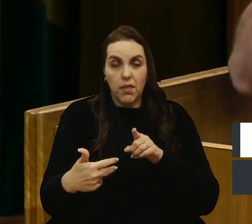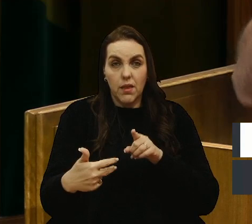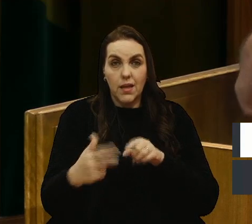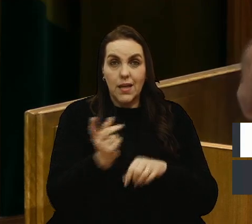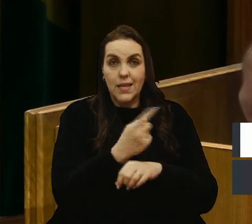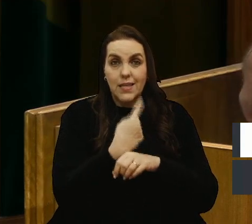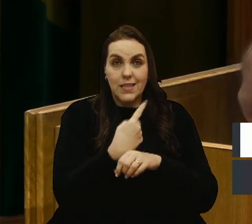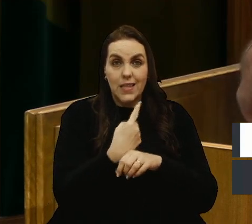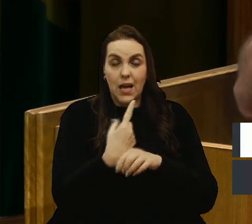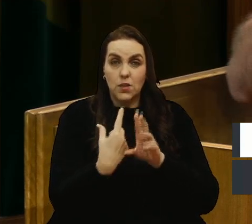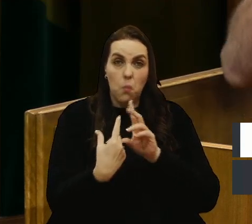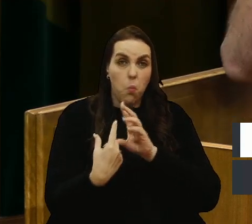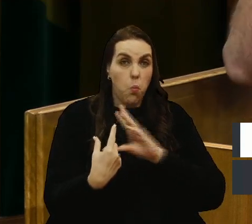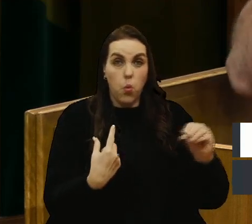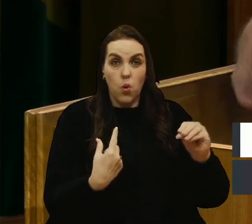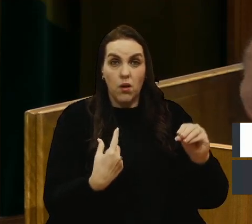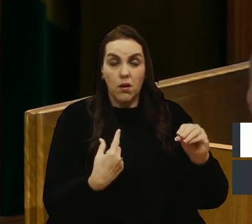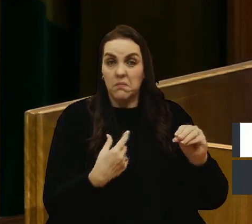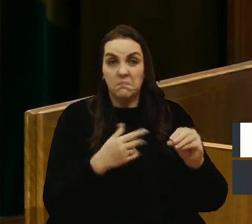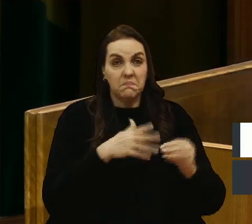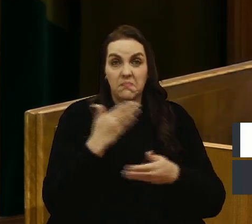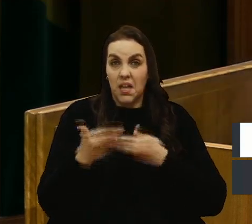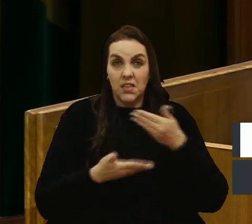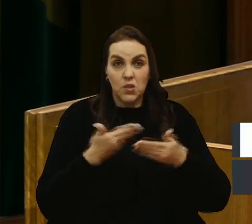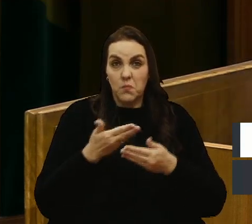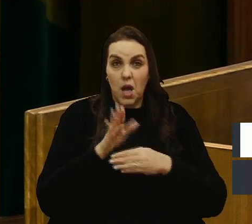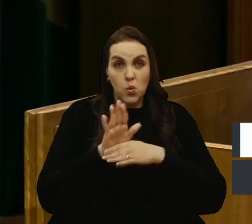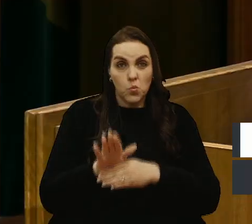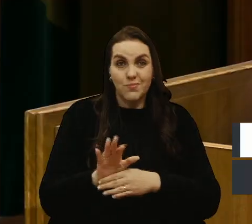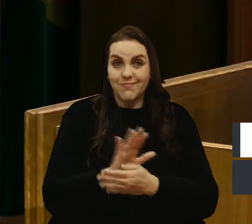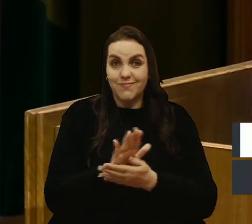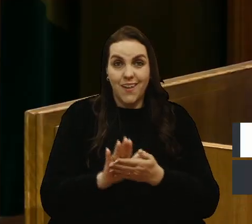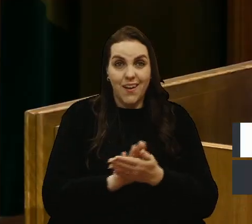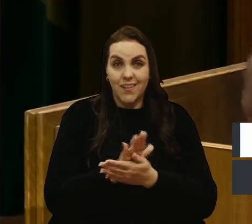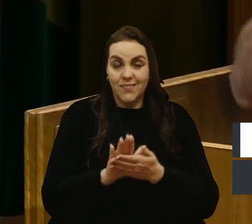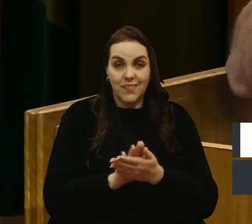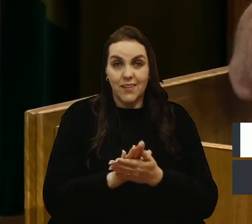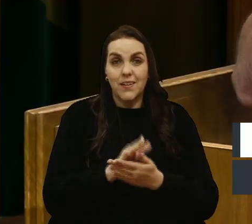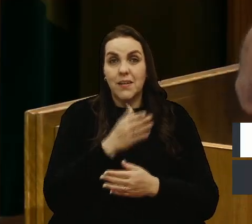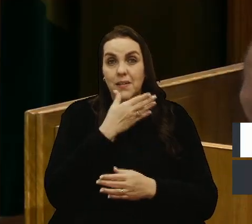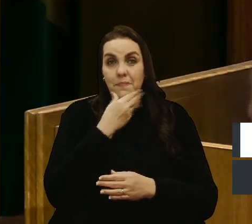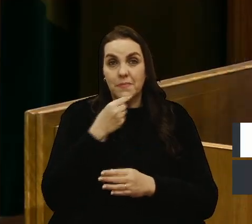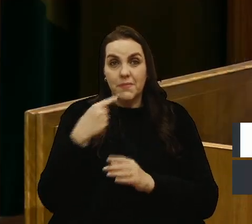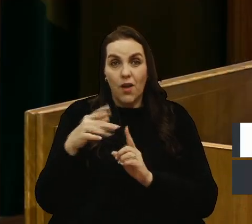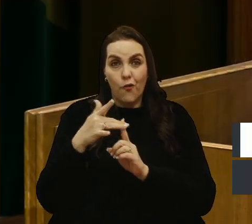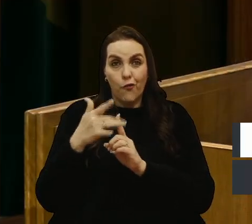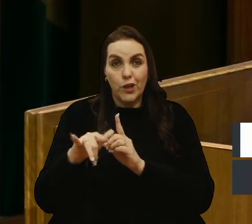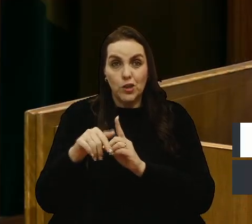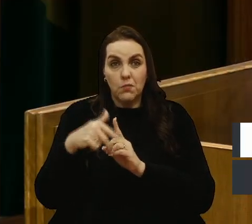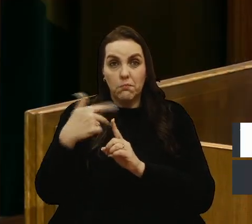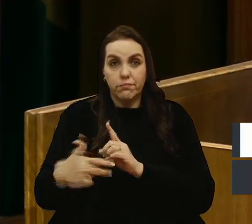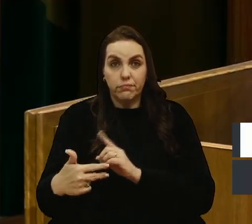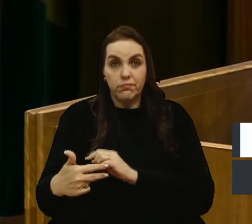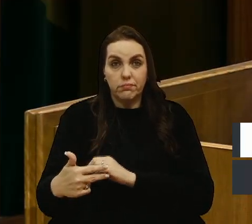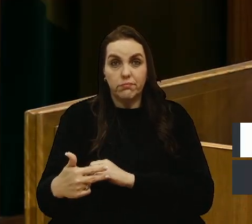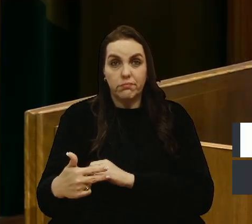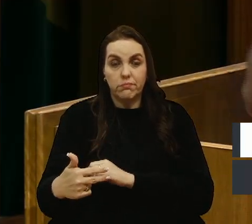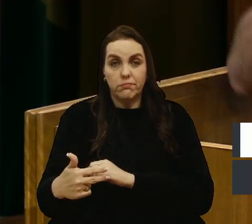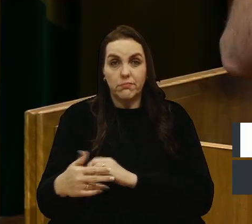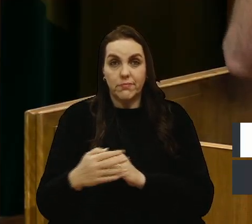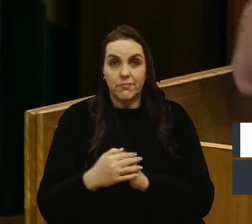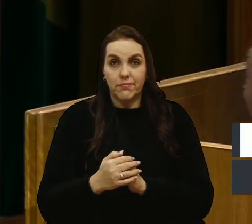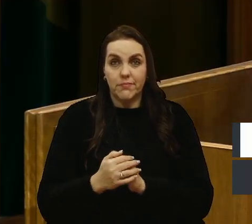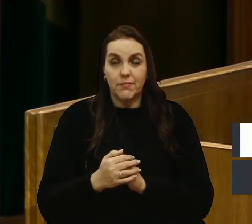se evadiu do local, não prestou socorro e deixou a vítima no chão.